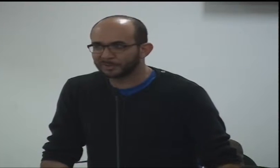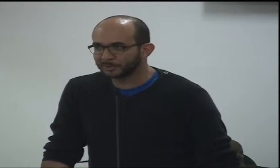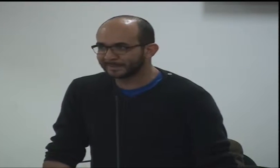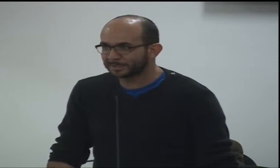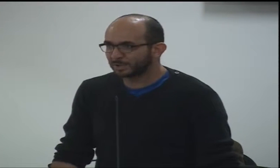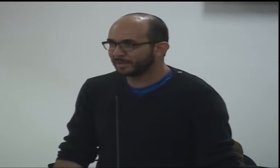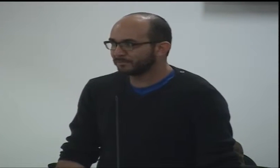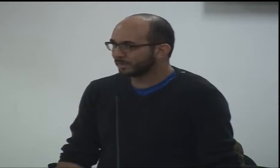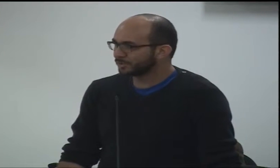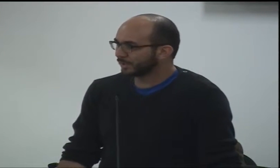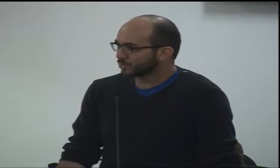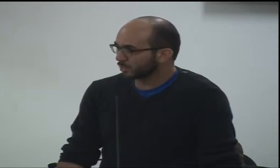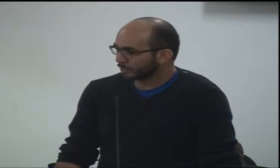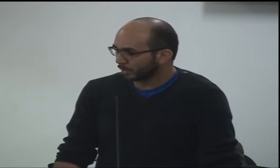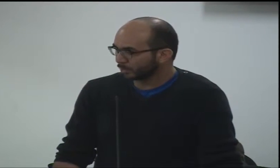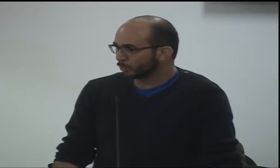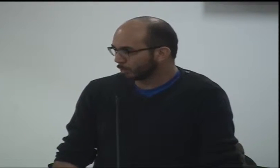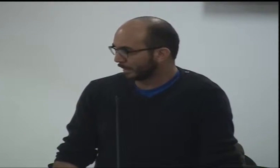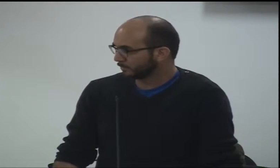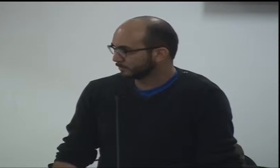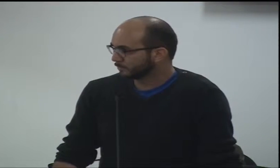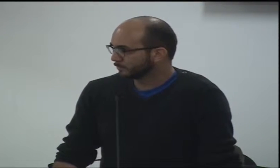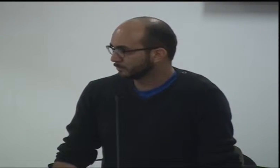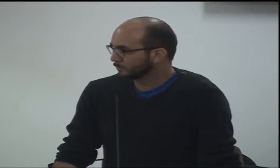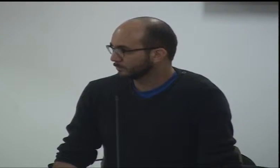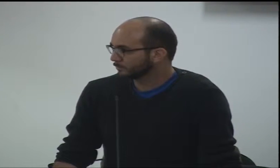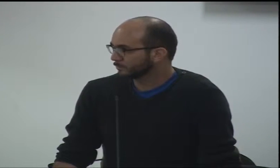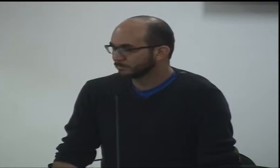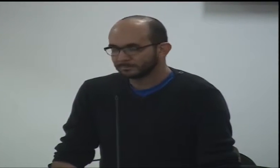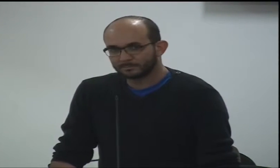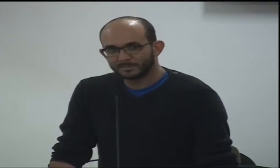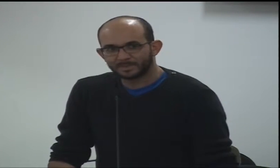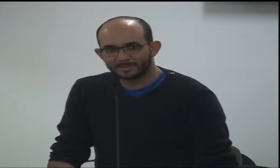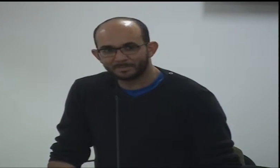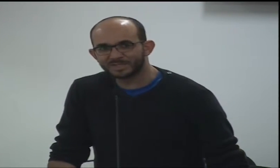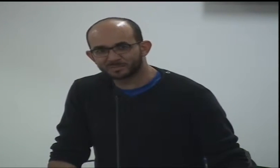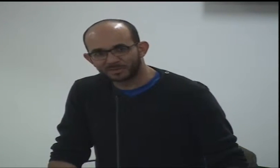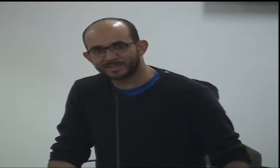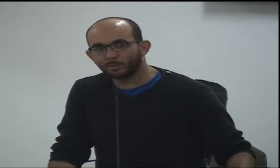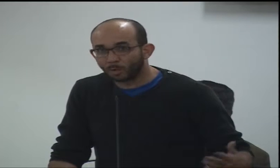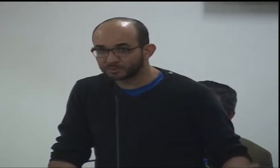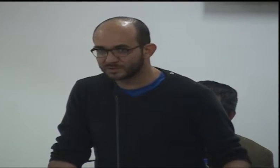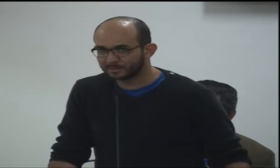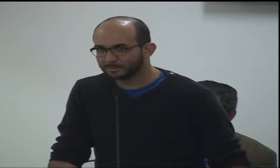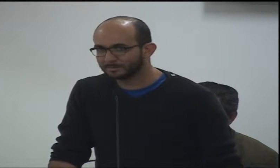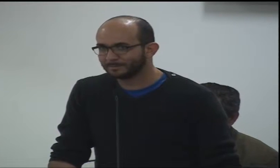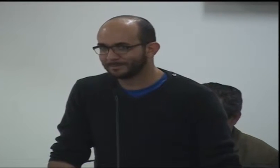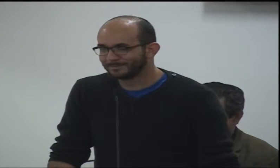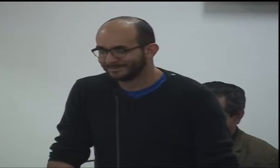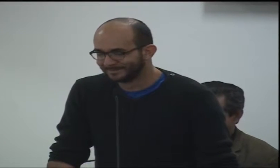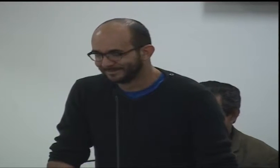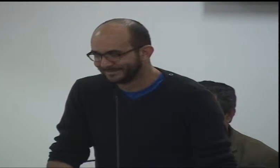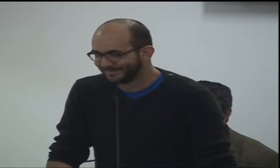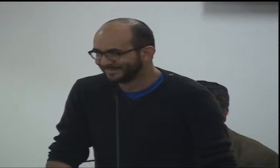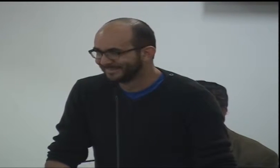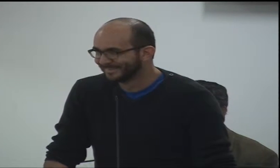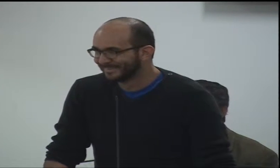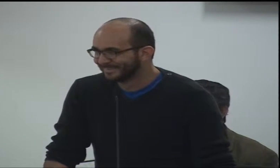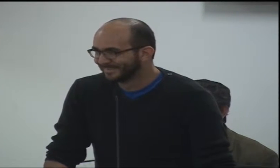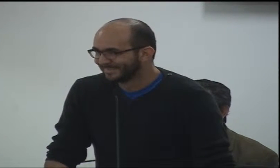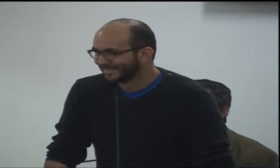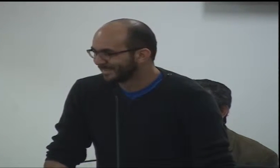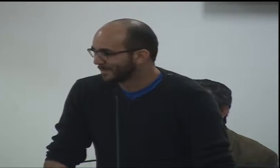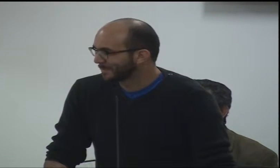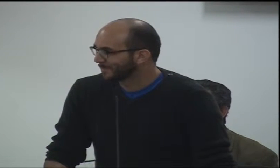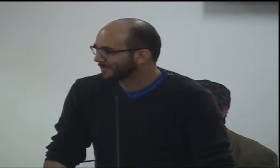única oportunidade na minha vida de ter o sobrenome do Lula. Que a minha esposa não ouça.